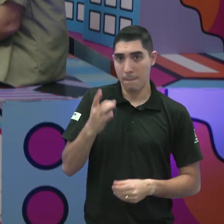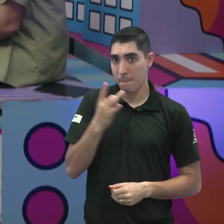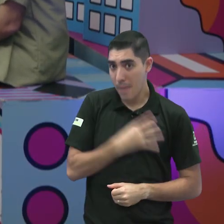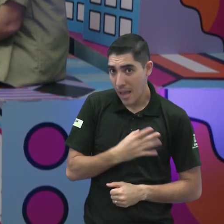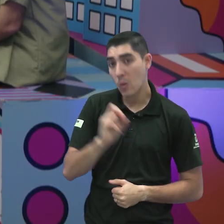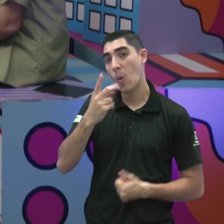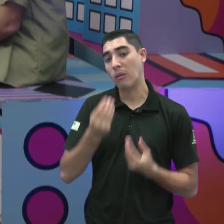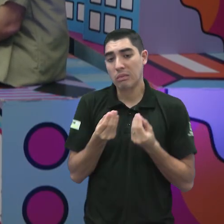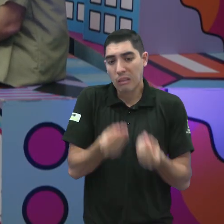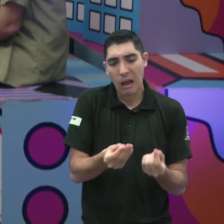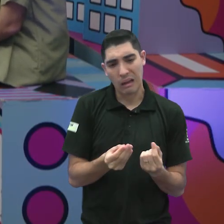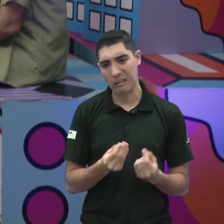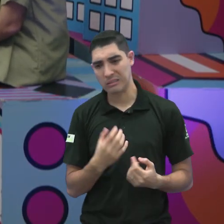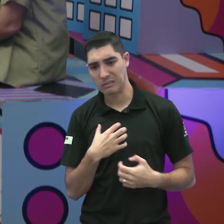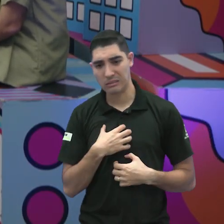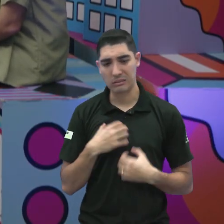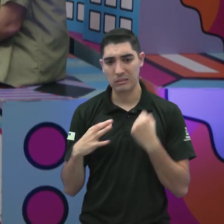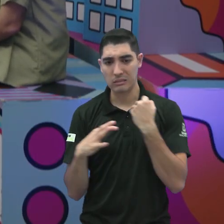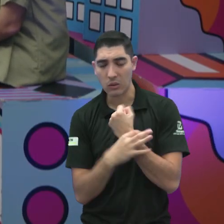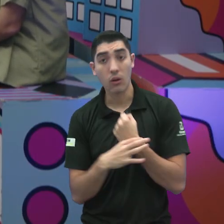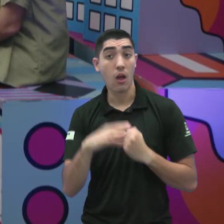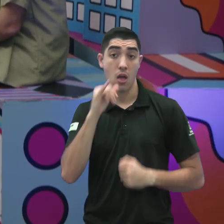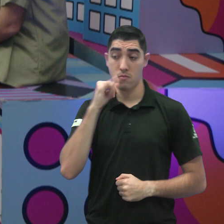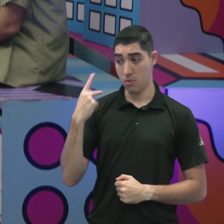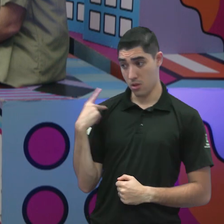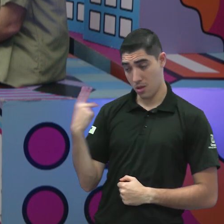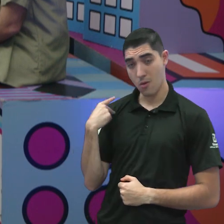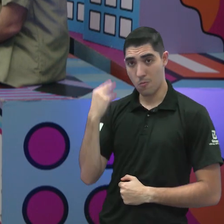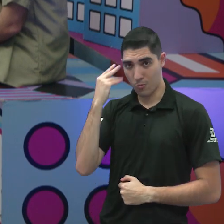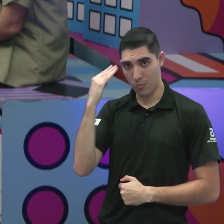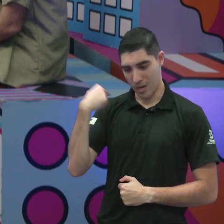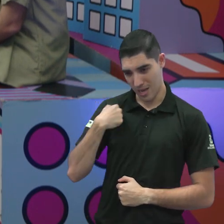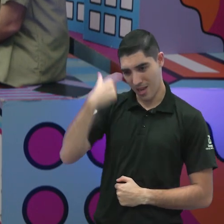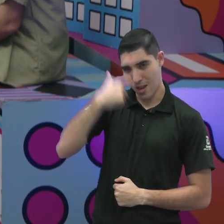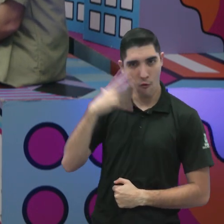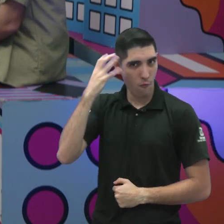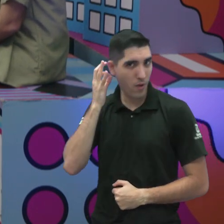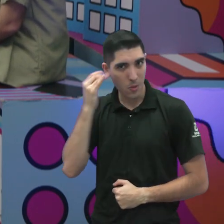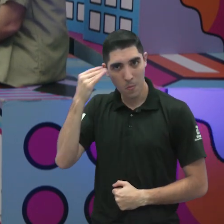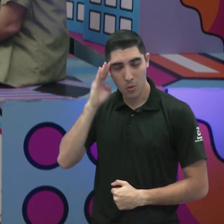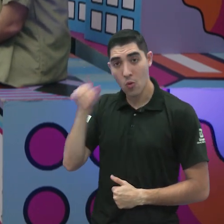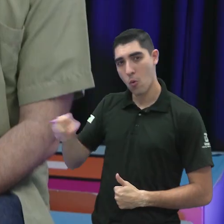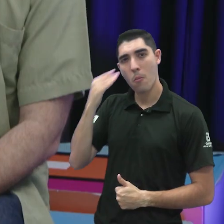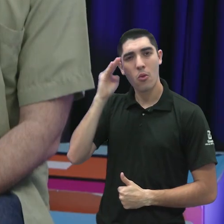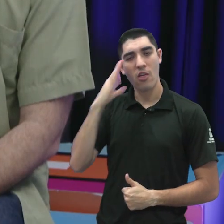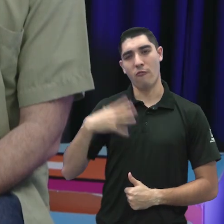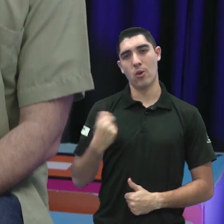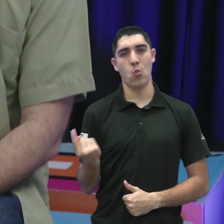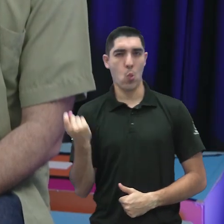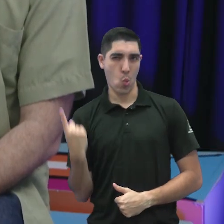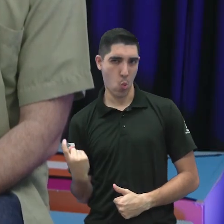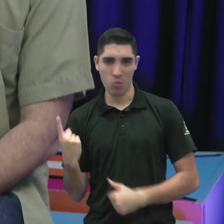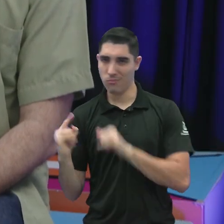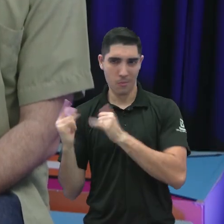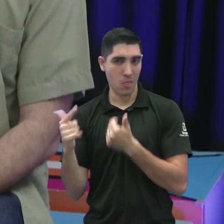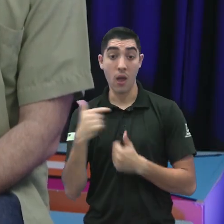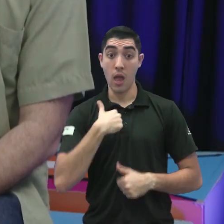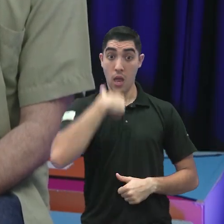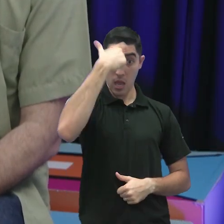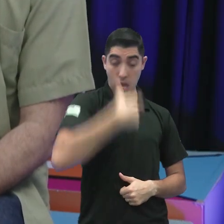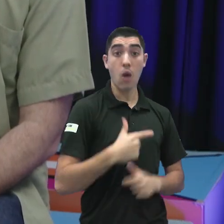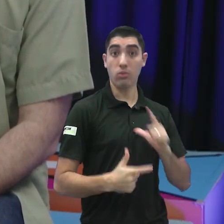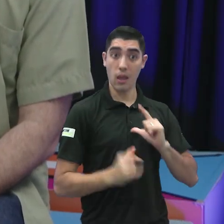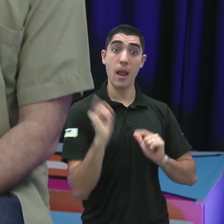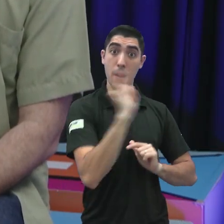né, insegurança? O Bruno e eu, né, somos exemplos de duas situações diferentes aqui. O Bruno é filho único, né, Bruno? Sim. E eu sou caçula